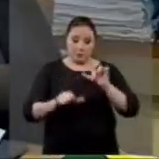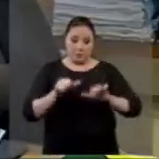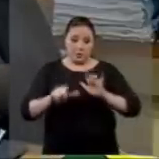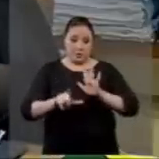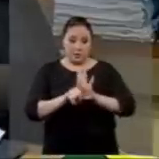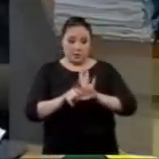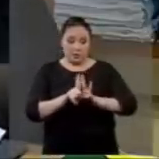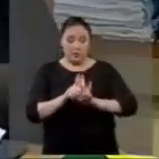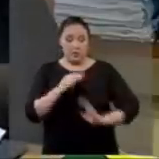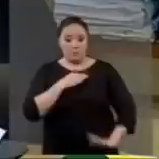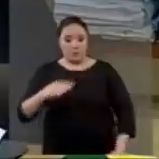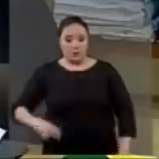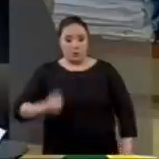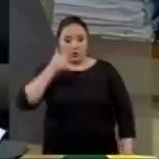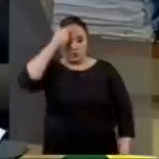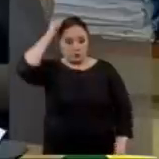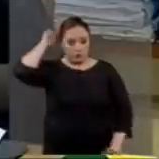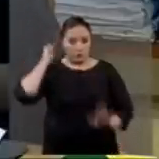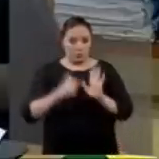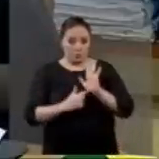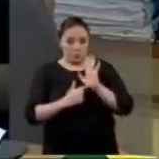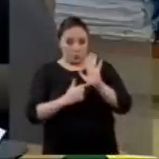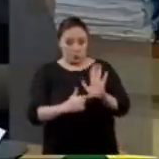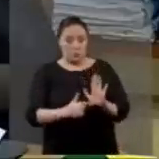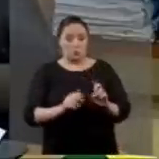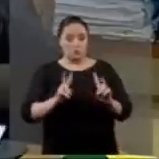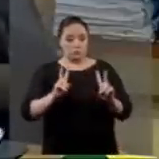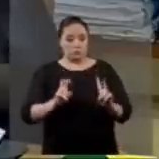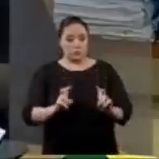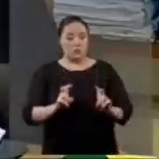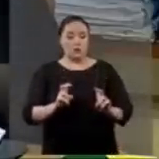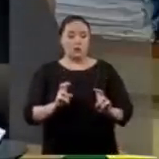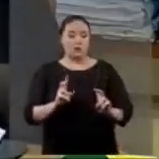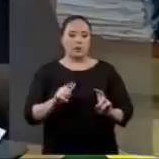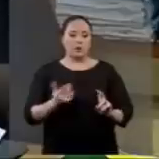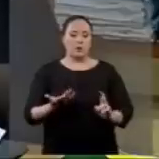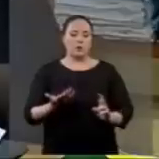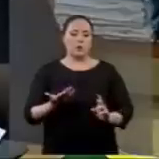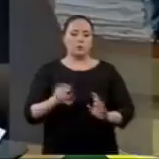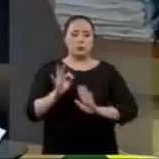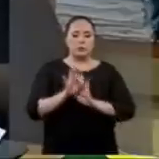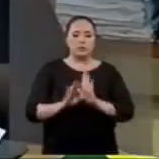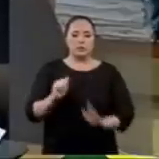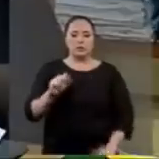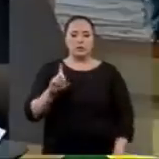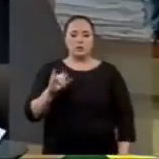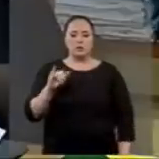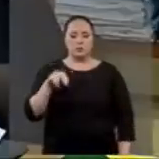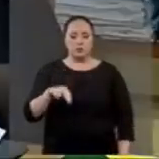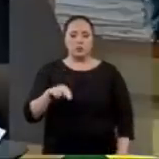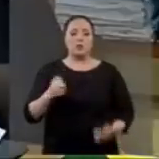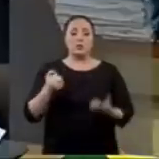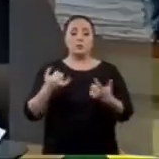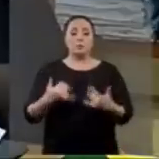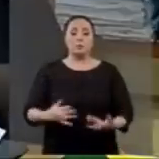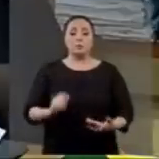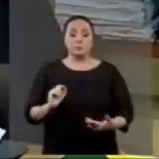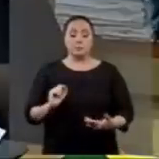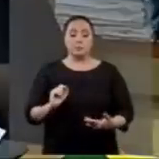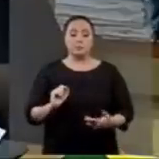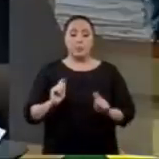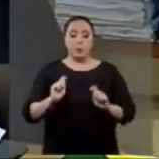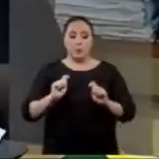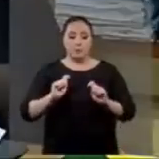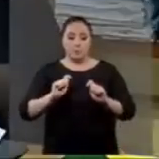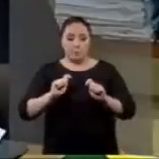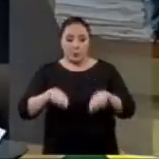sobre o próprio objeto da ADIM, né, uma vez que suscita a